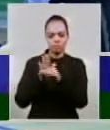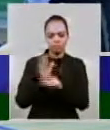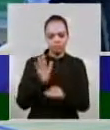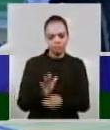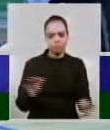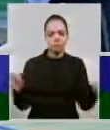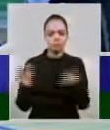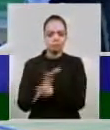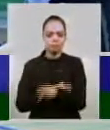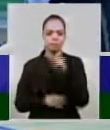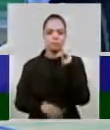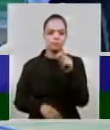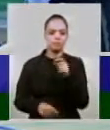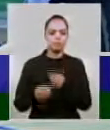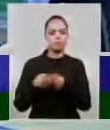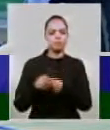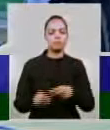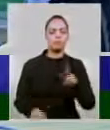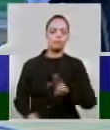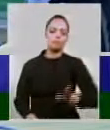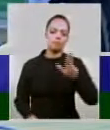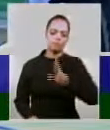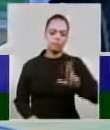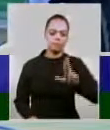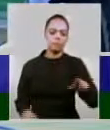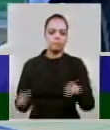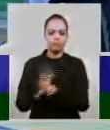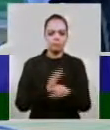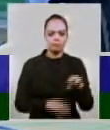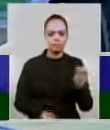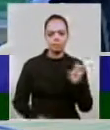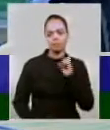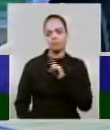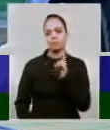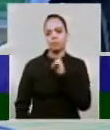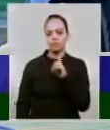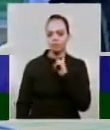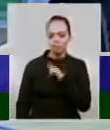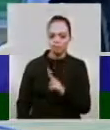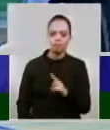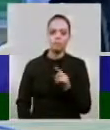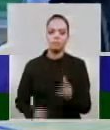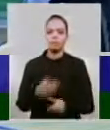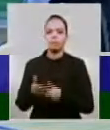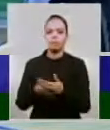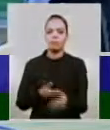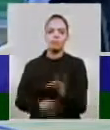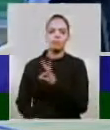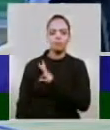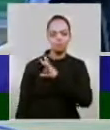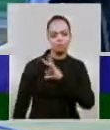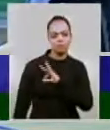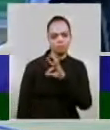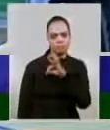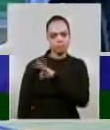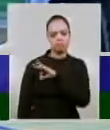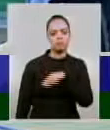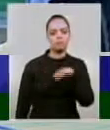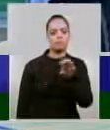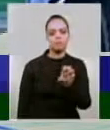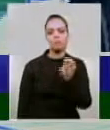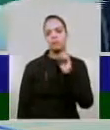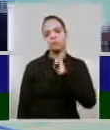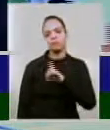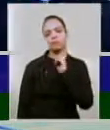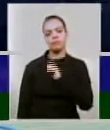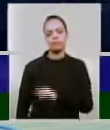de propriedade do município de Uberlândia ao Estado de Minas Gerais, por intermédio da Polícia Militar do Estado de Minas